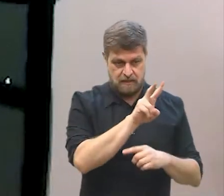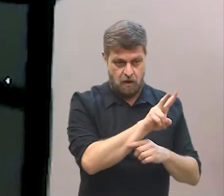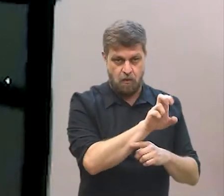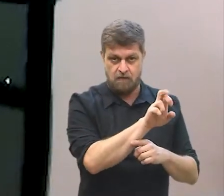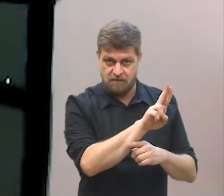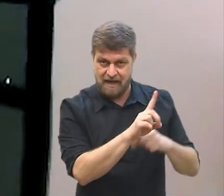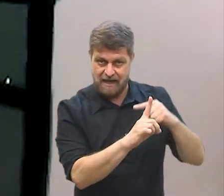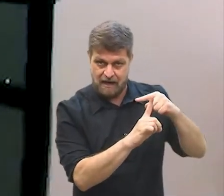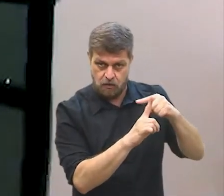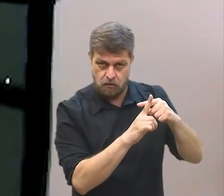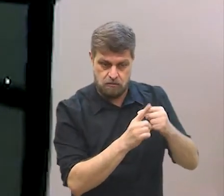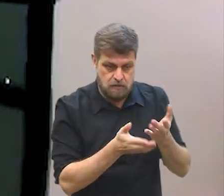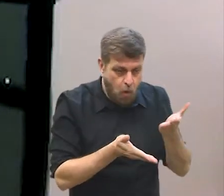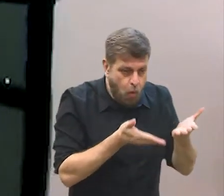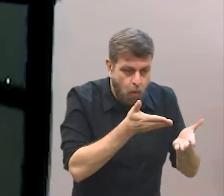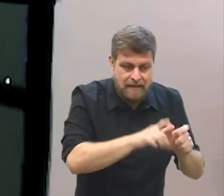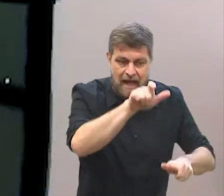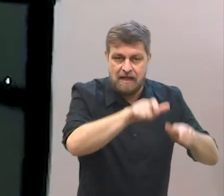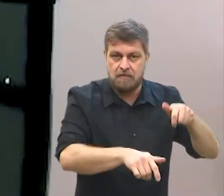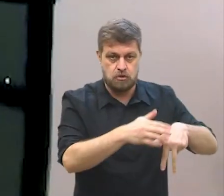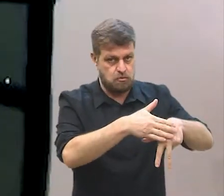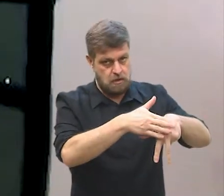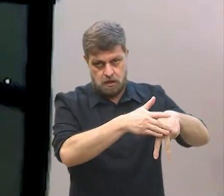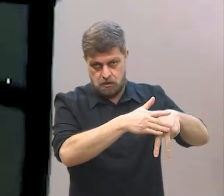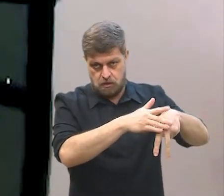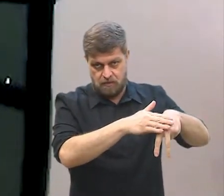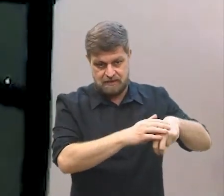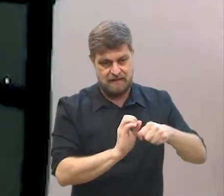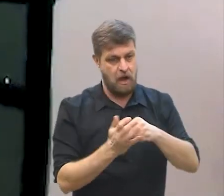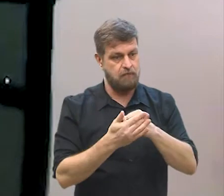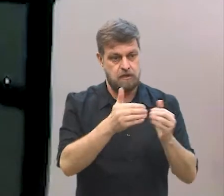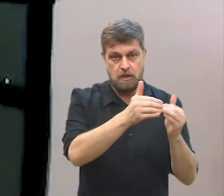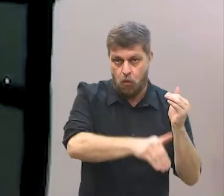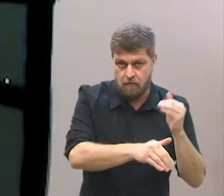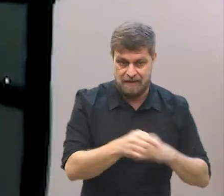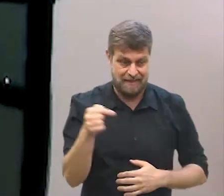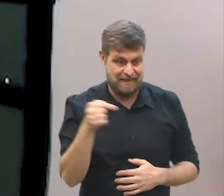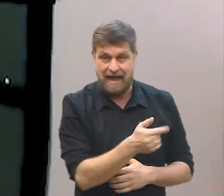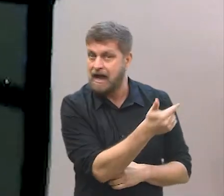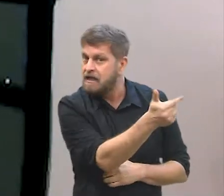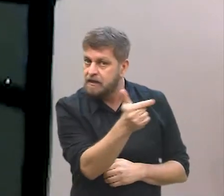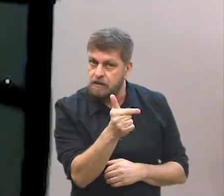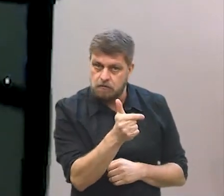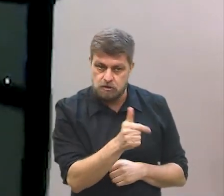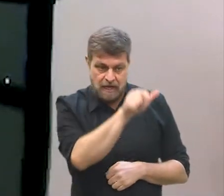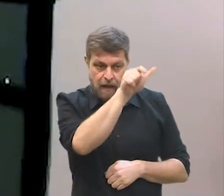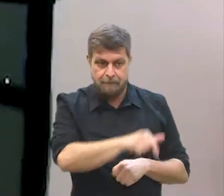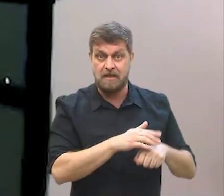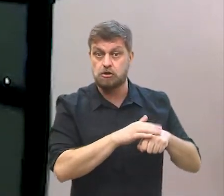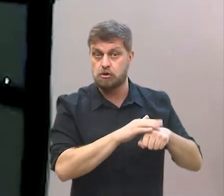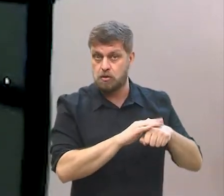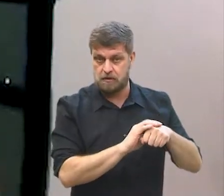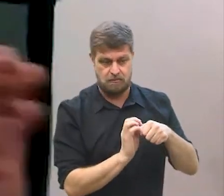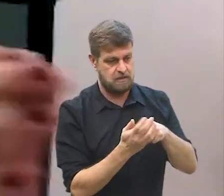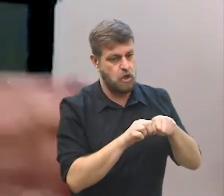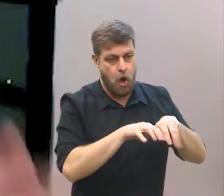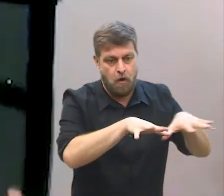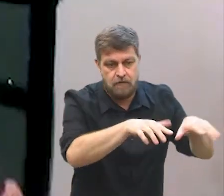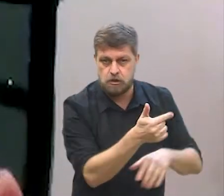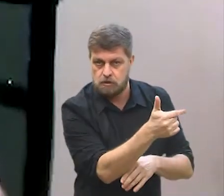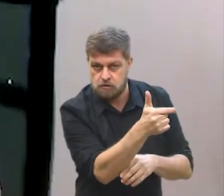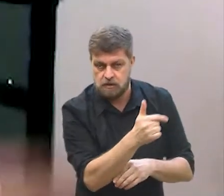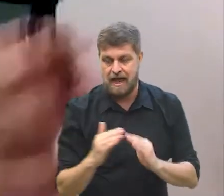né? A gente aqui em Campinas, a gente conseguiu no Veracruz, como a gente tinha 2 prédios separados, que era a Casa de Saúde e o Hospital Veracruz,